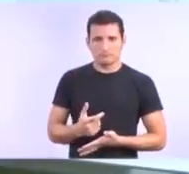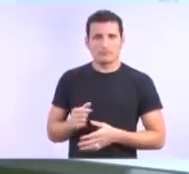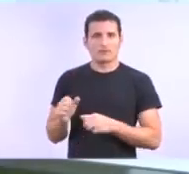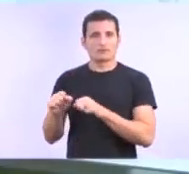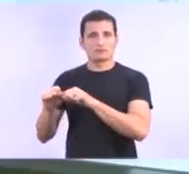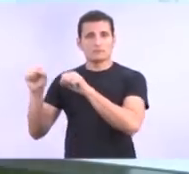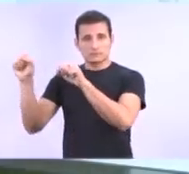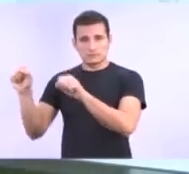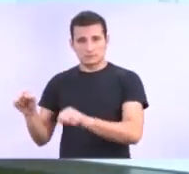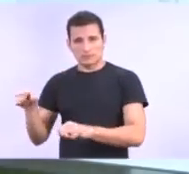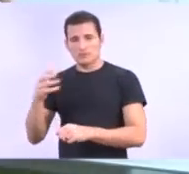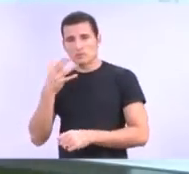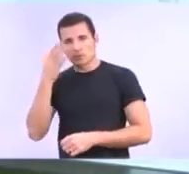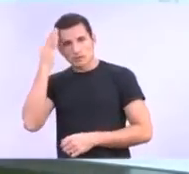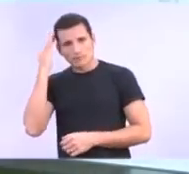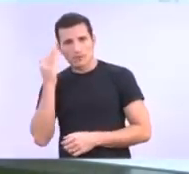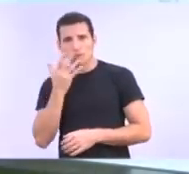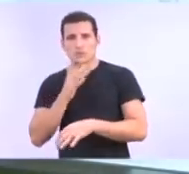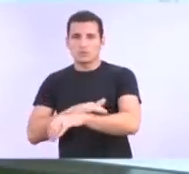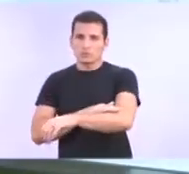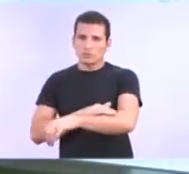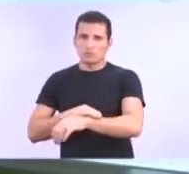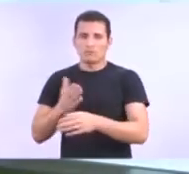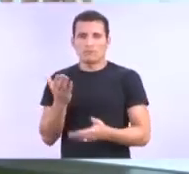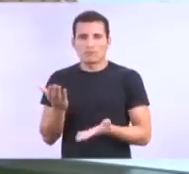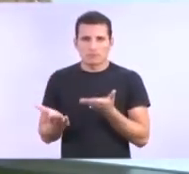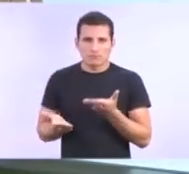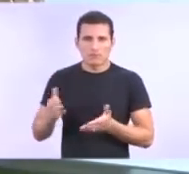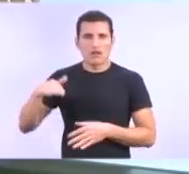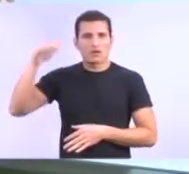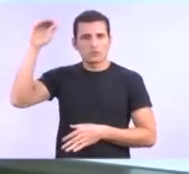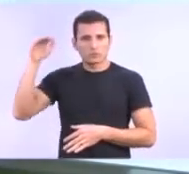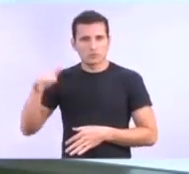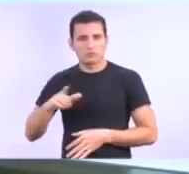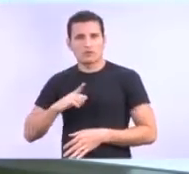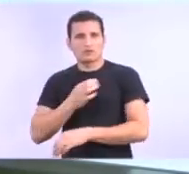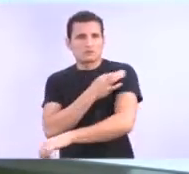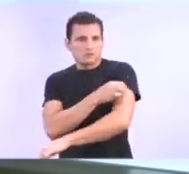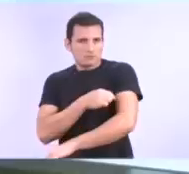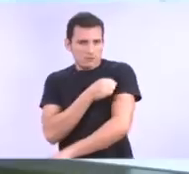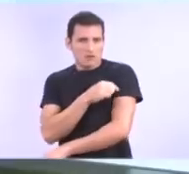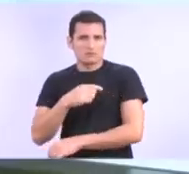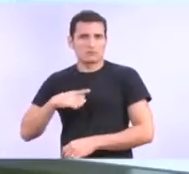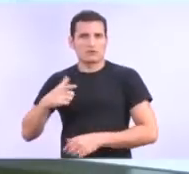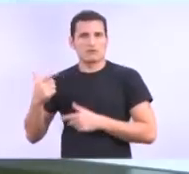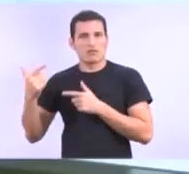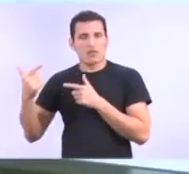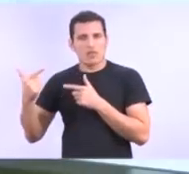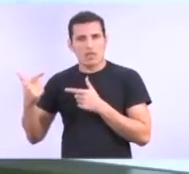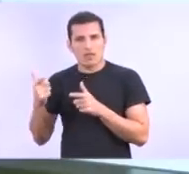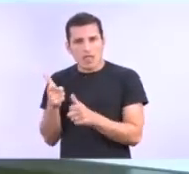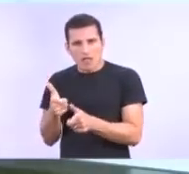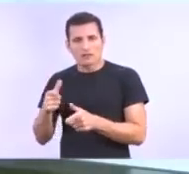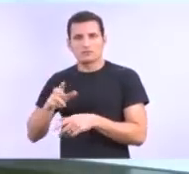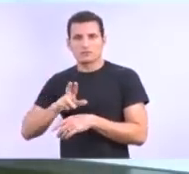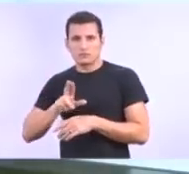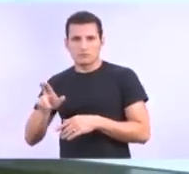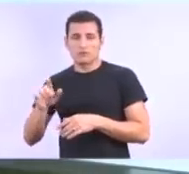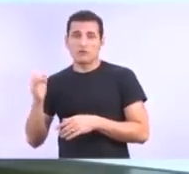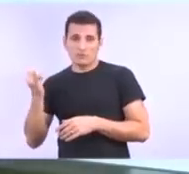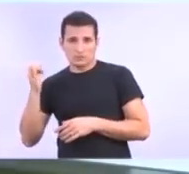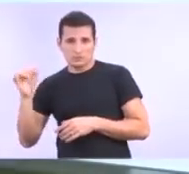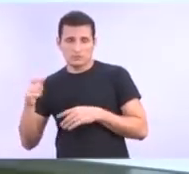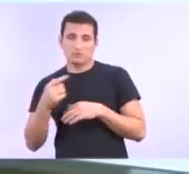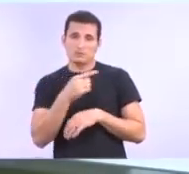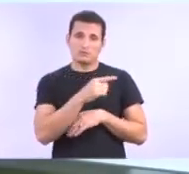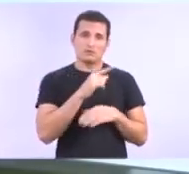sistema, cor de cabelo, cor de cutis, peso, altura, se eu tenho tatuagem, se eu tenho apelido, é importante. Lá para a loja, imagina